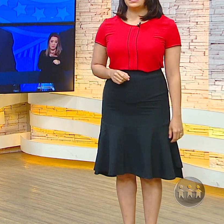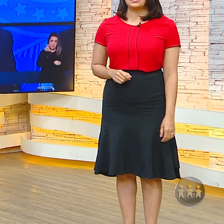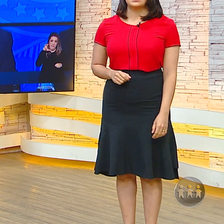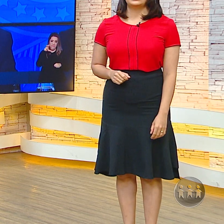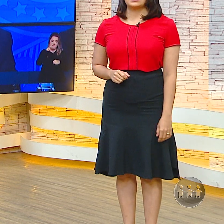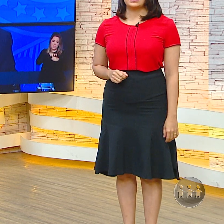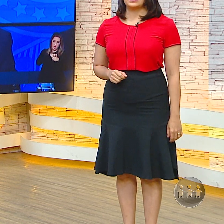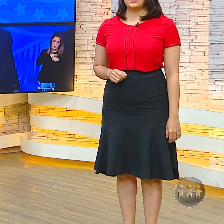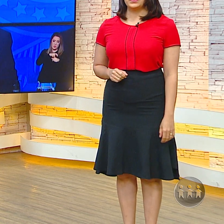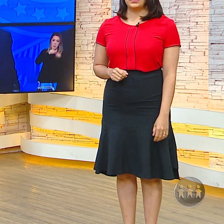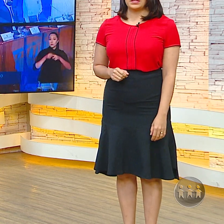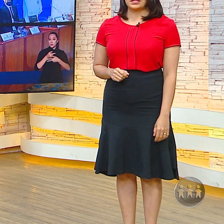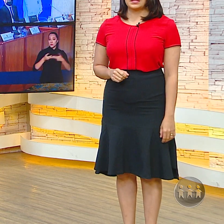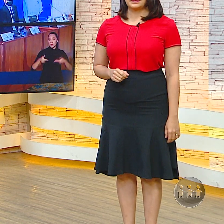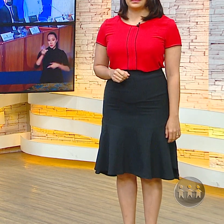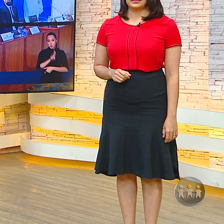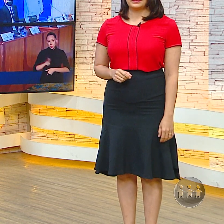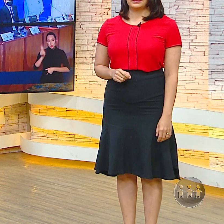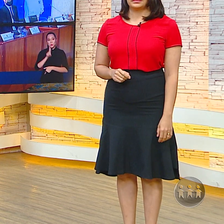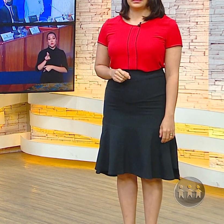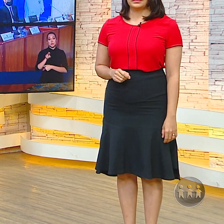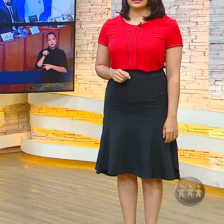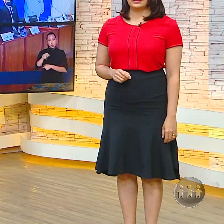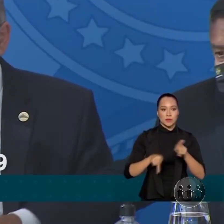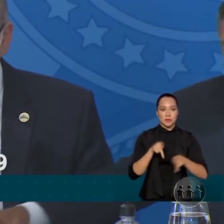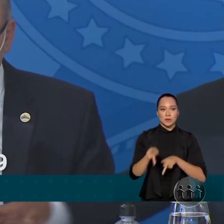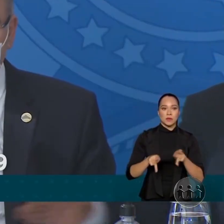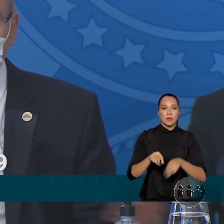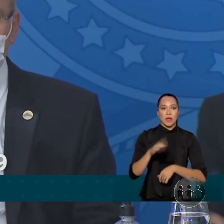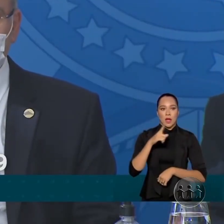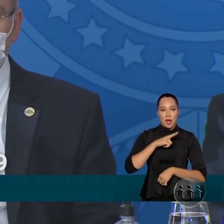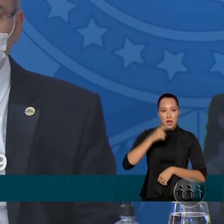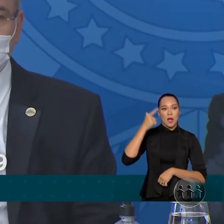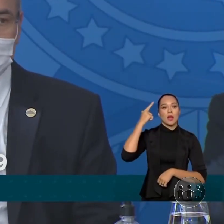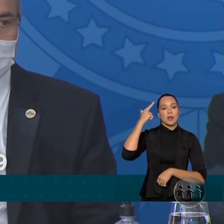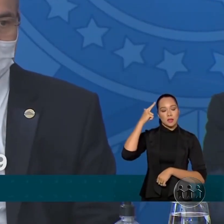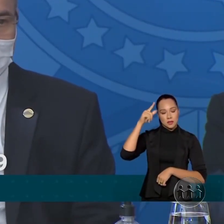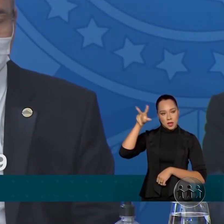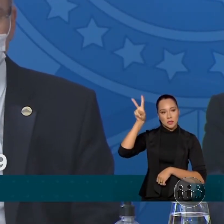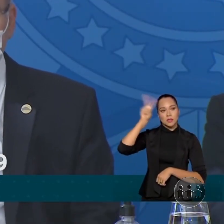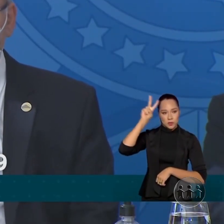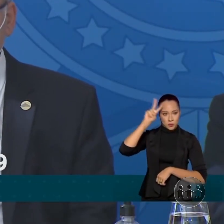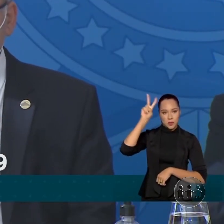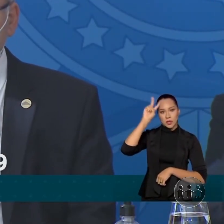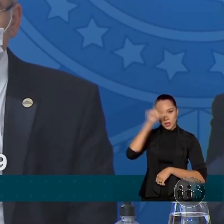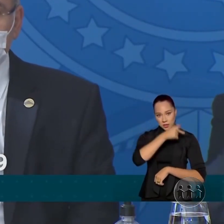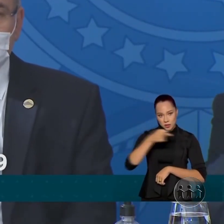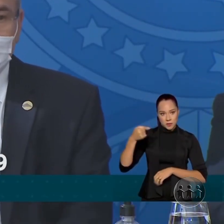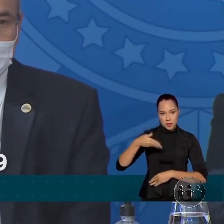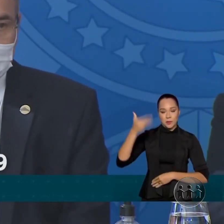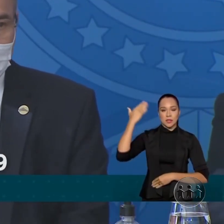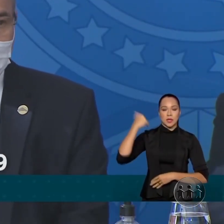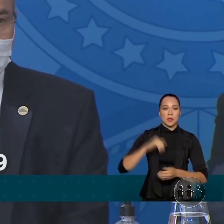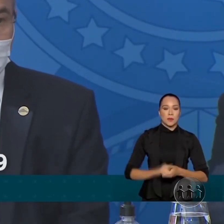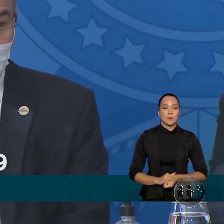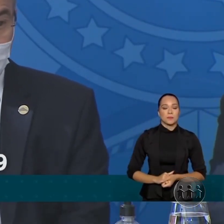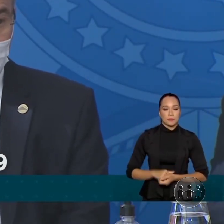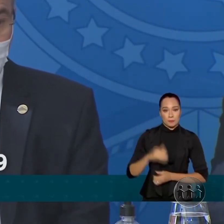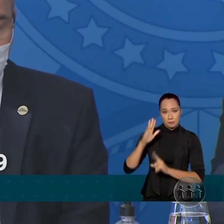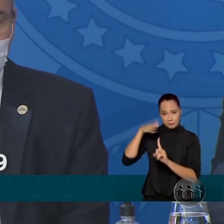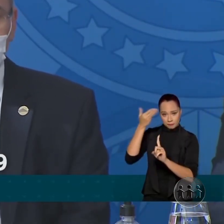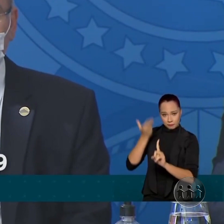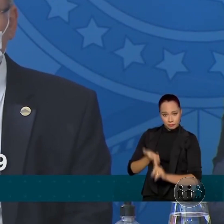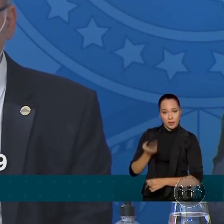no país 300 mil doses. Na segunda-feira da semana passada, sua excelência me